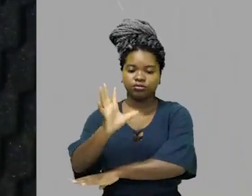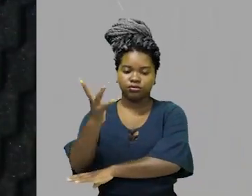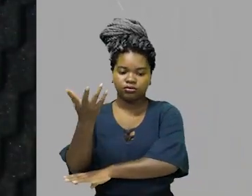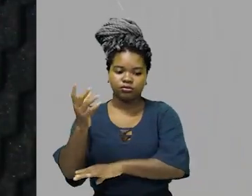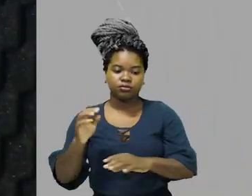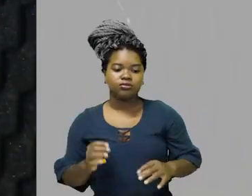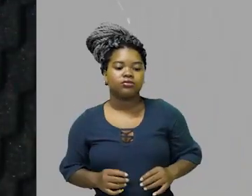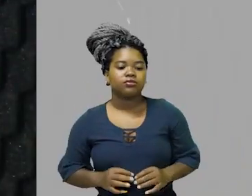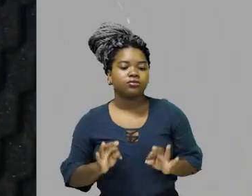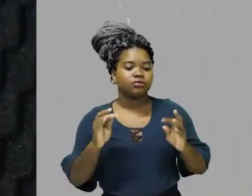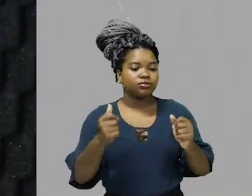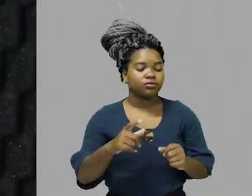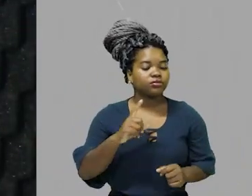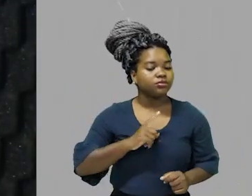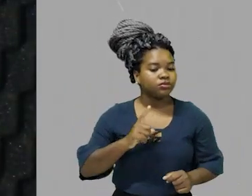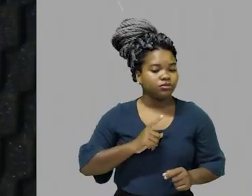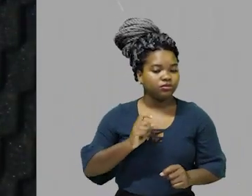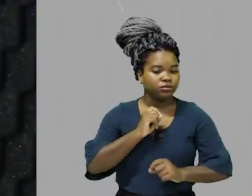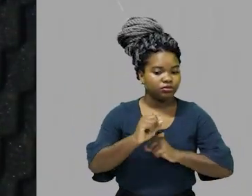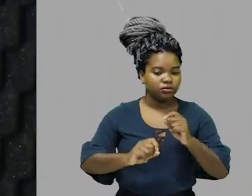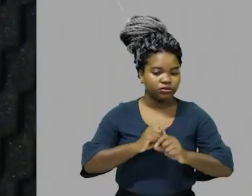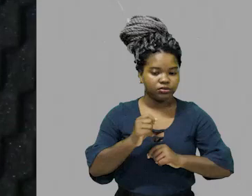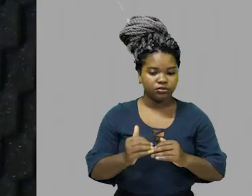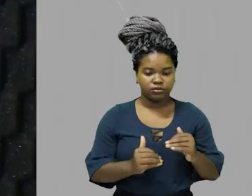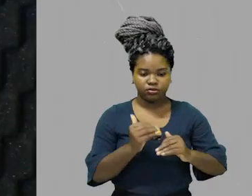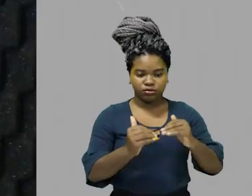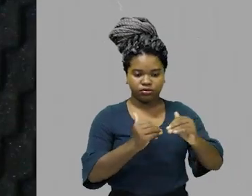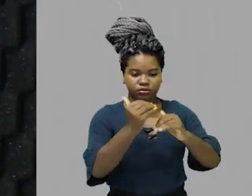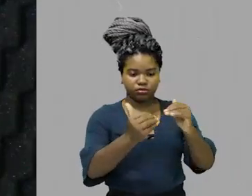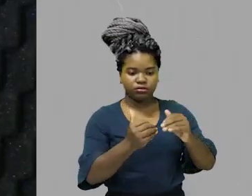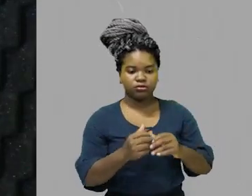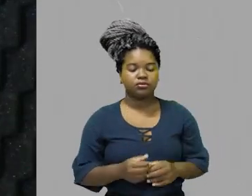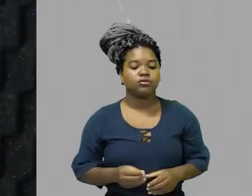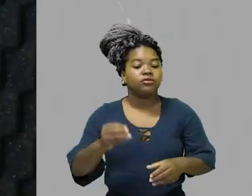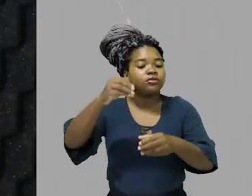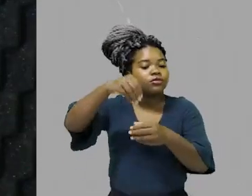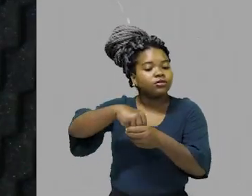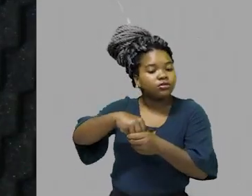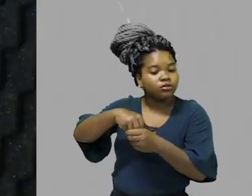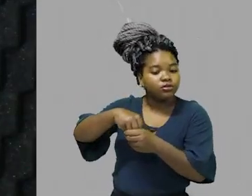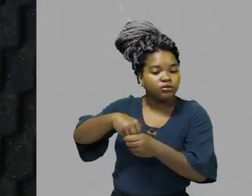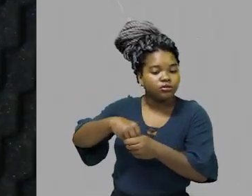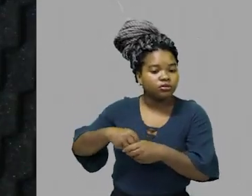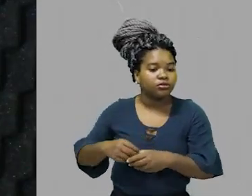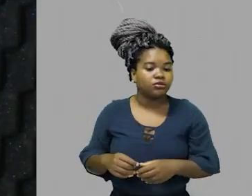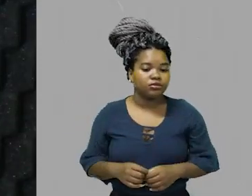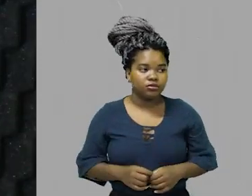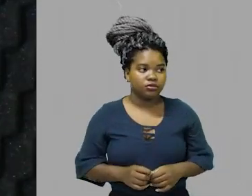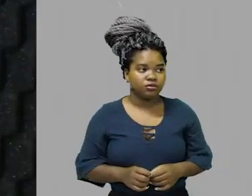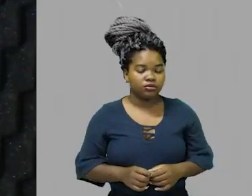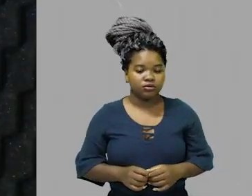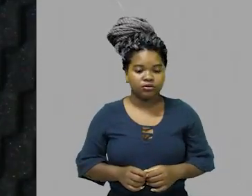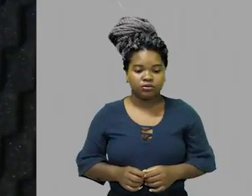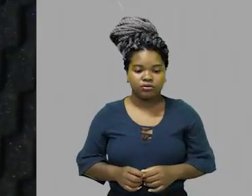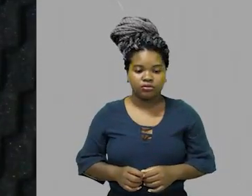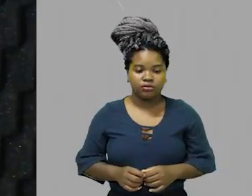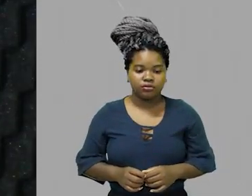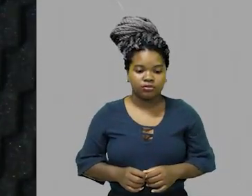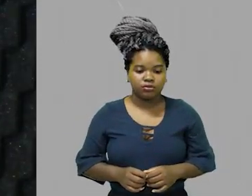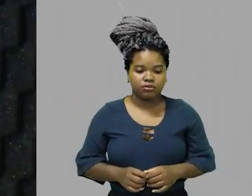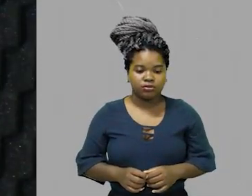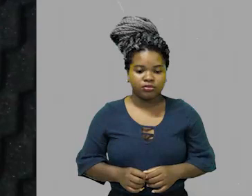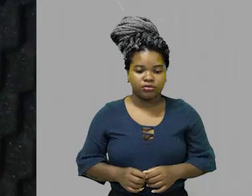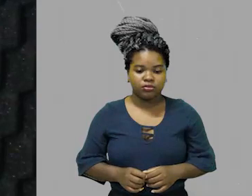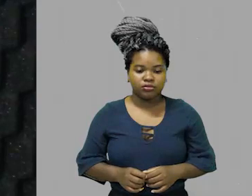plantas têm um embrião que se desenvolve no interior do indivíduo materno. Então, elas são